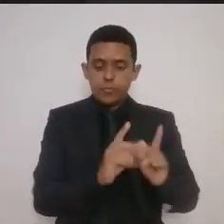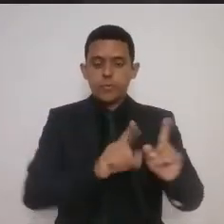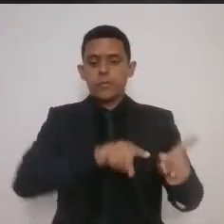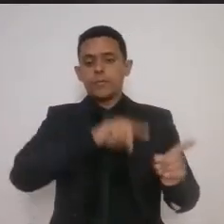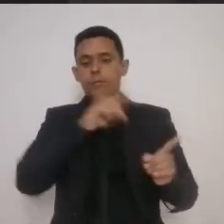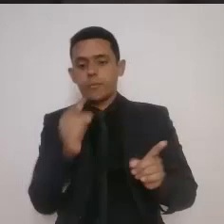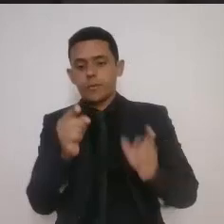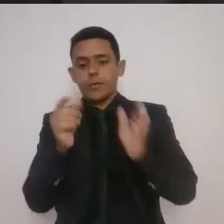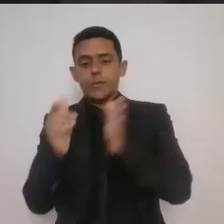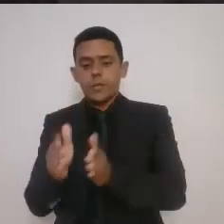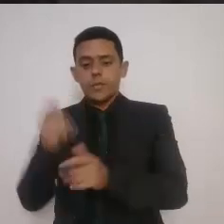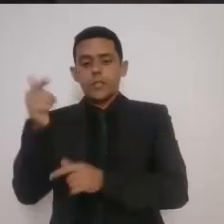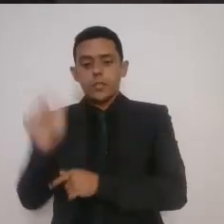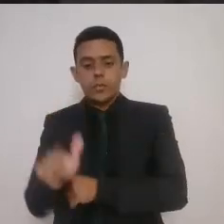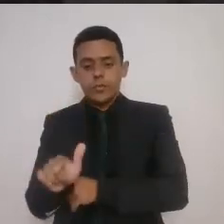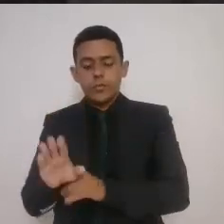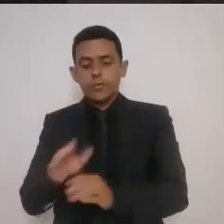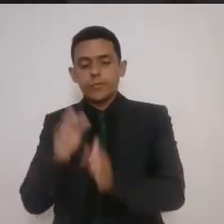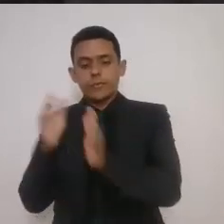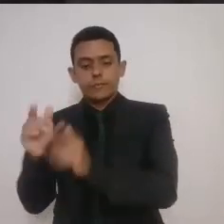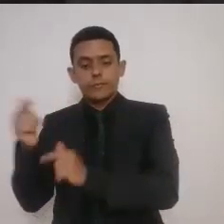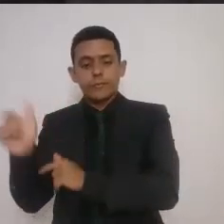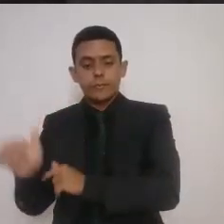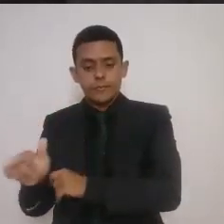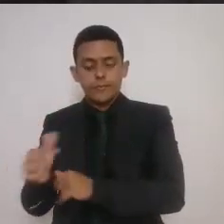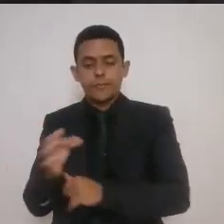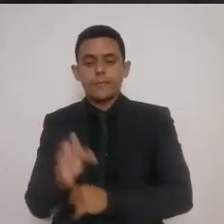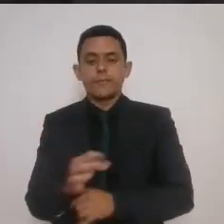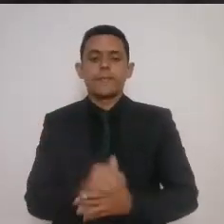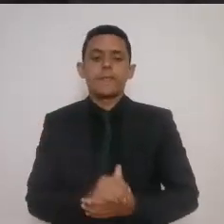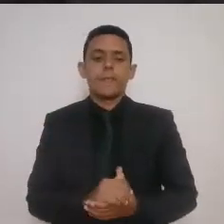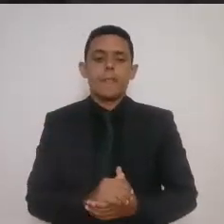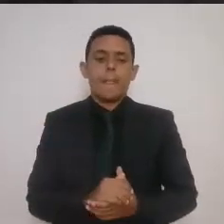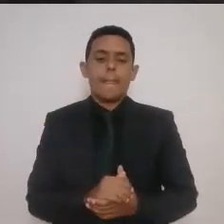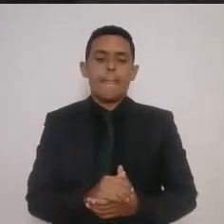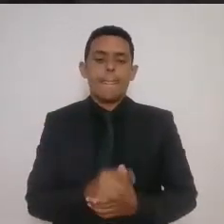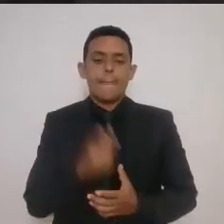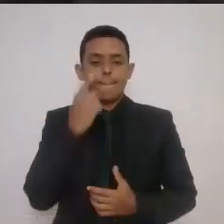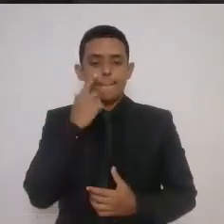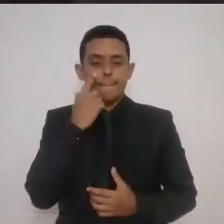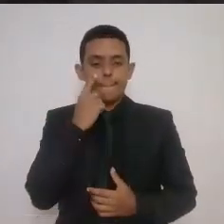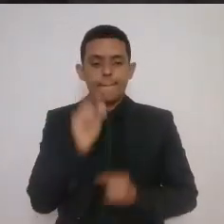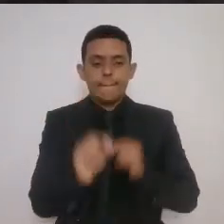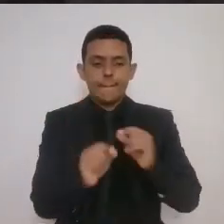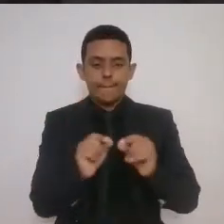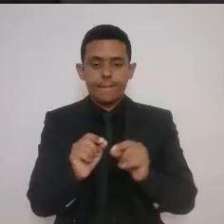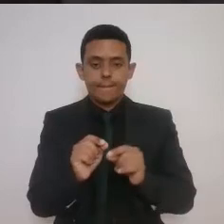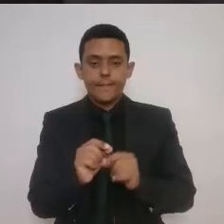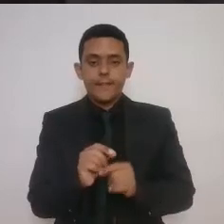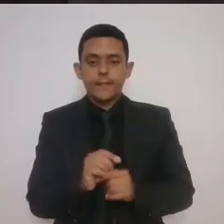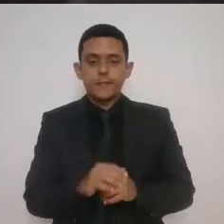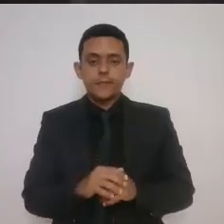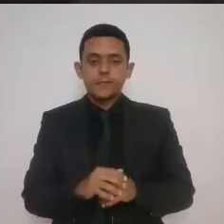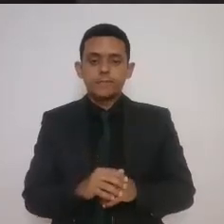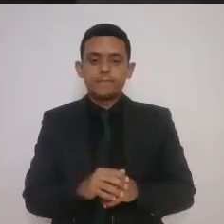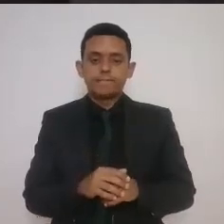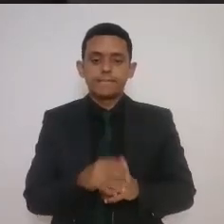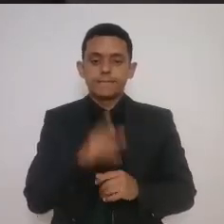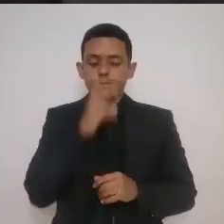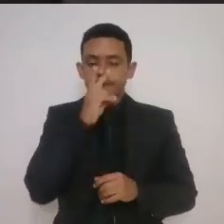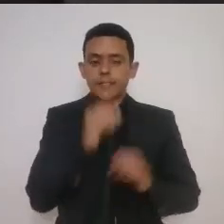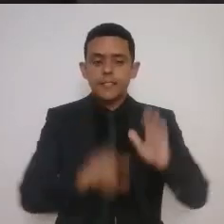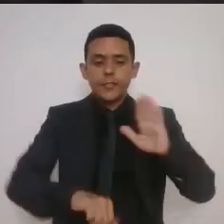Entendeu? O que faz sugerir, inclusive, como o desembargador Cláudio Santos referiu, a questão da continuidade